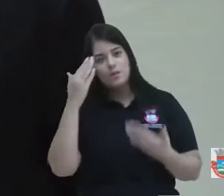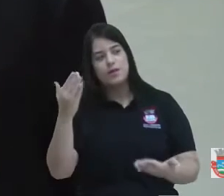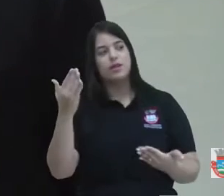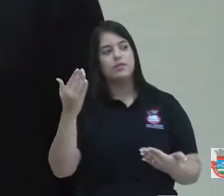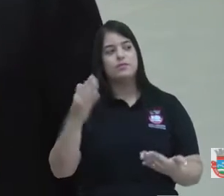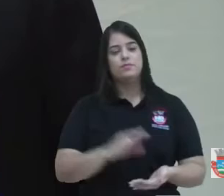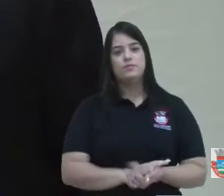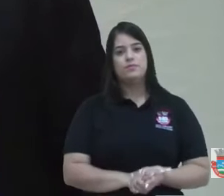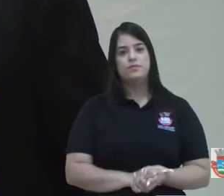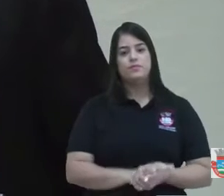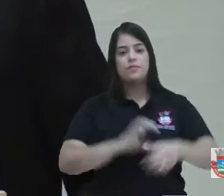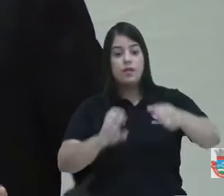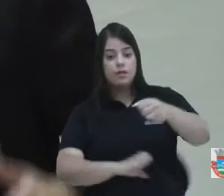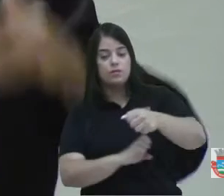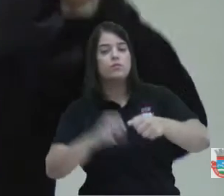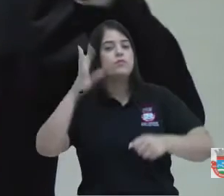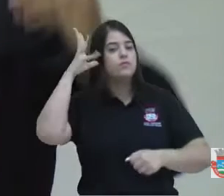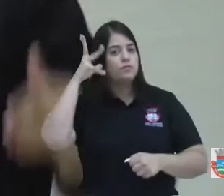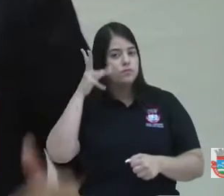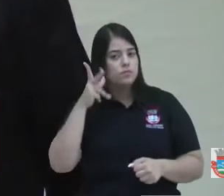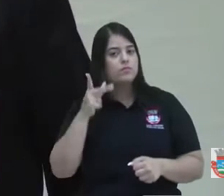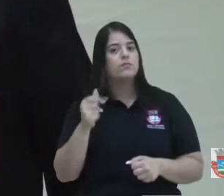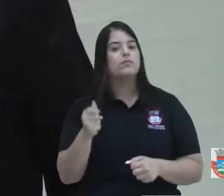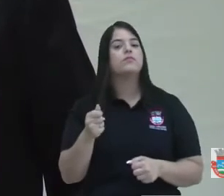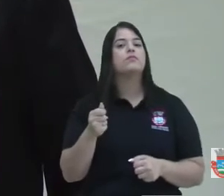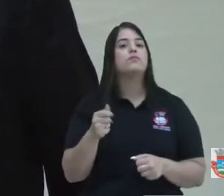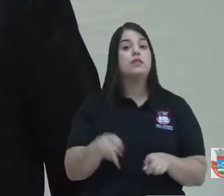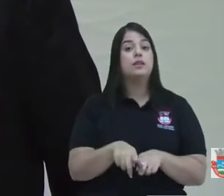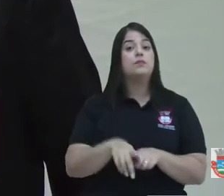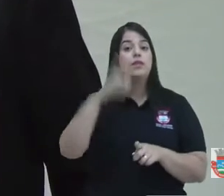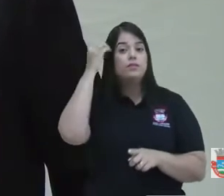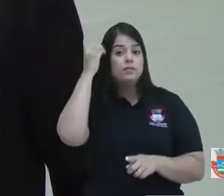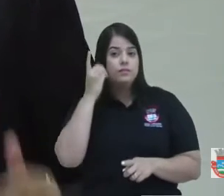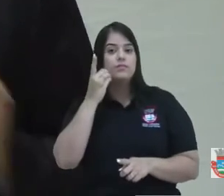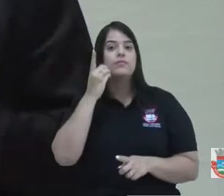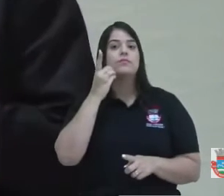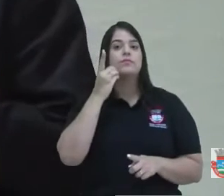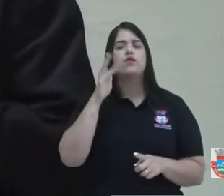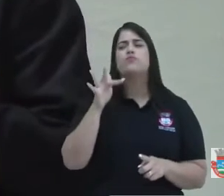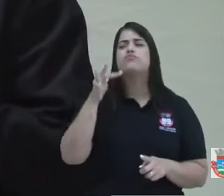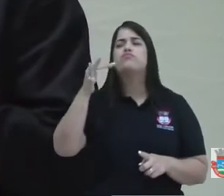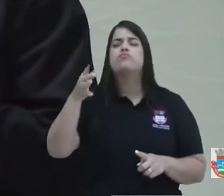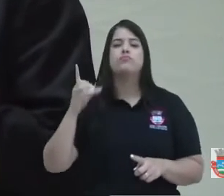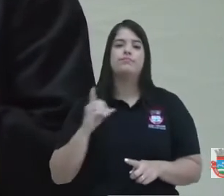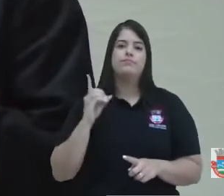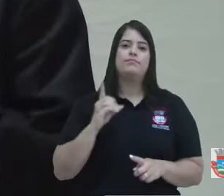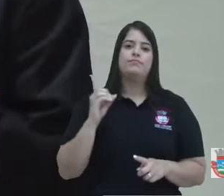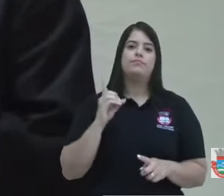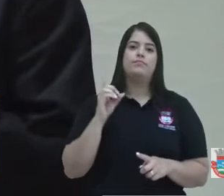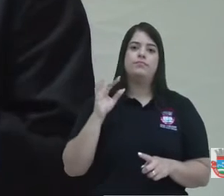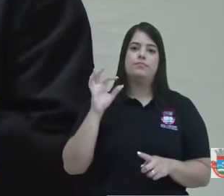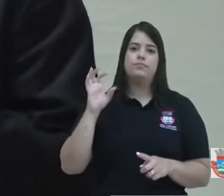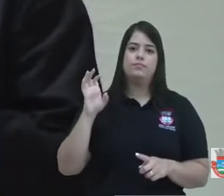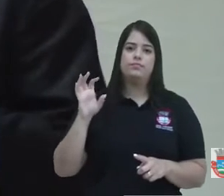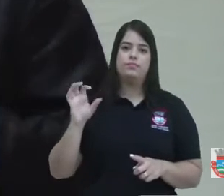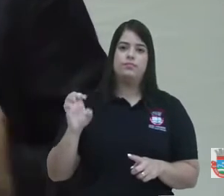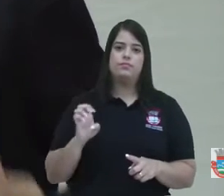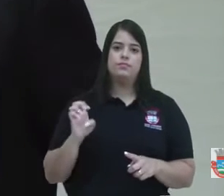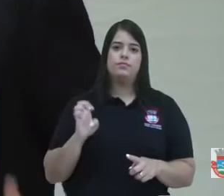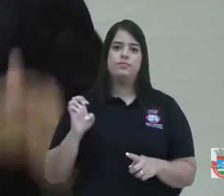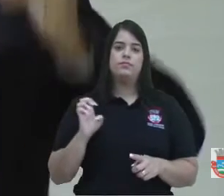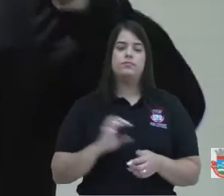aí ao empresário Zé Almeida, né, a Débora Almeida, né, a futura deputada estadual do nosso município de São Bento do